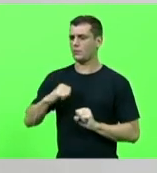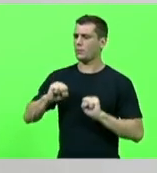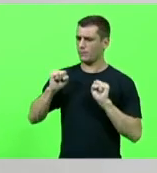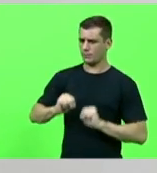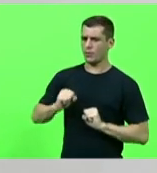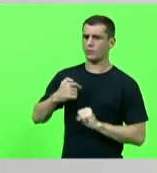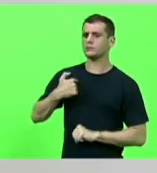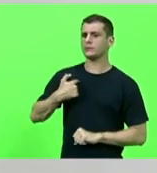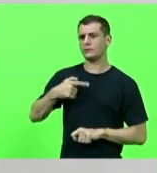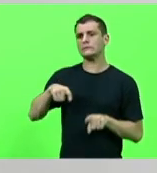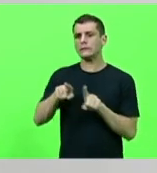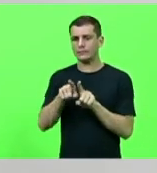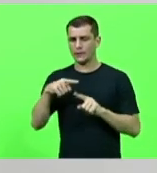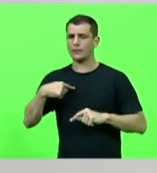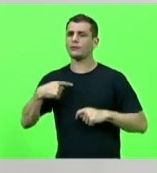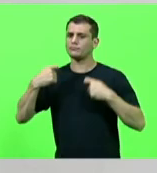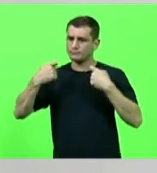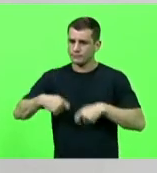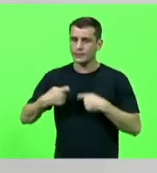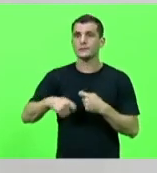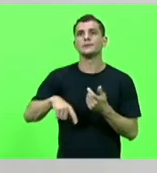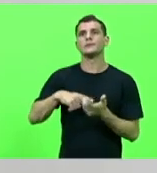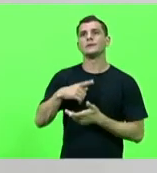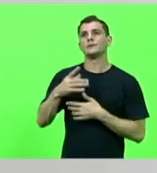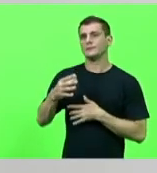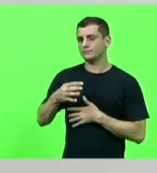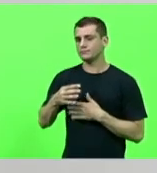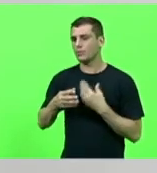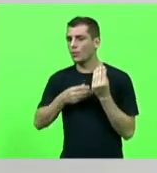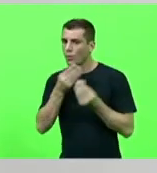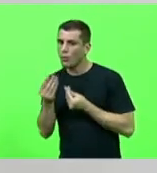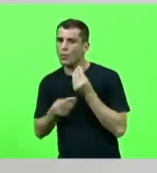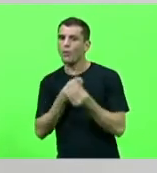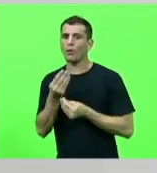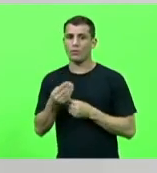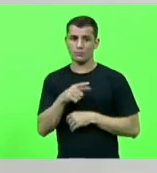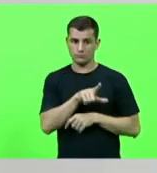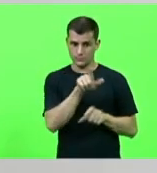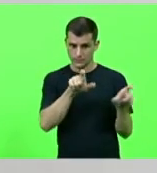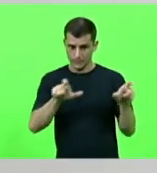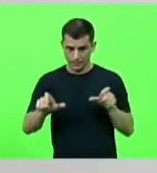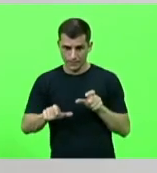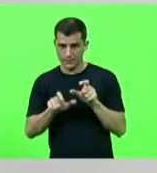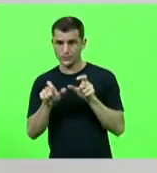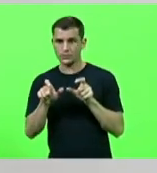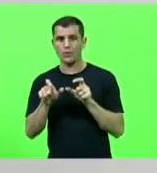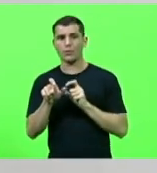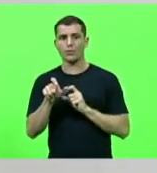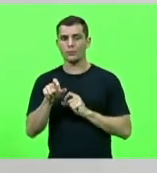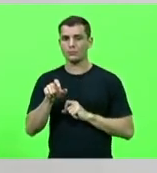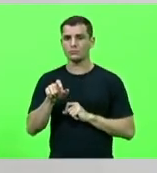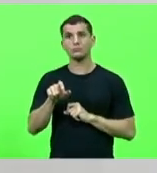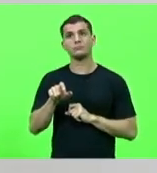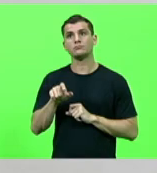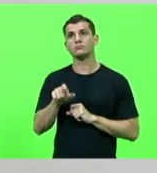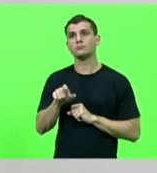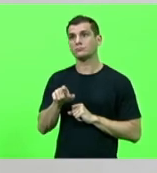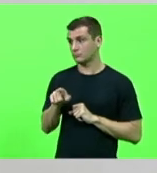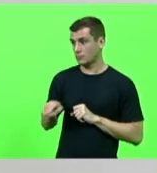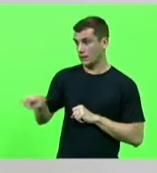homens públicos. Não foram eleitos. Não. Foram nomeados. Não foram eleitos, foram